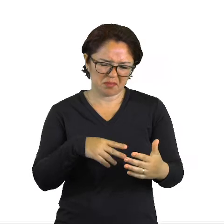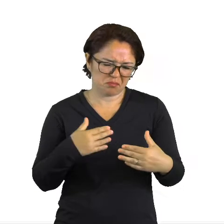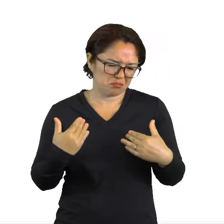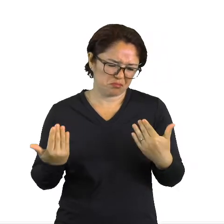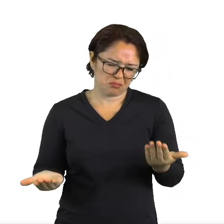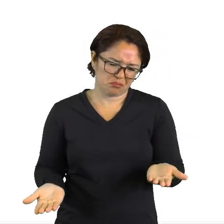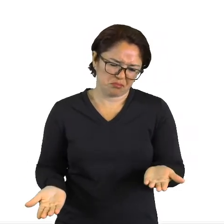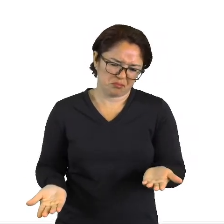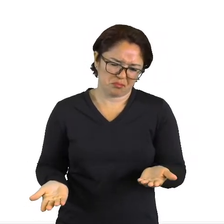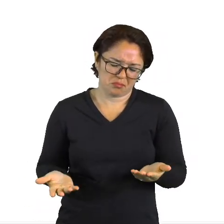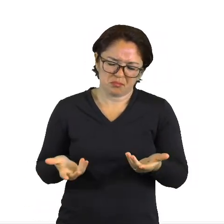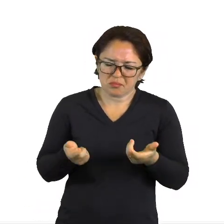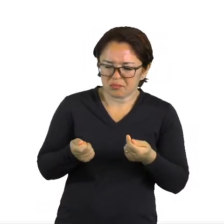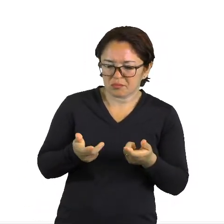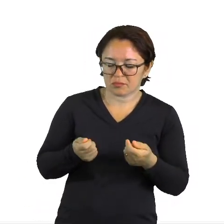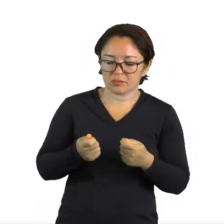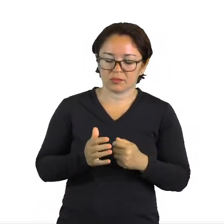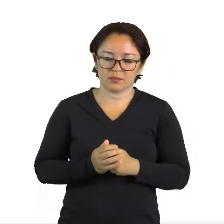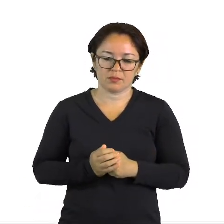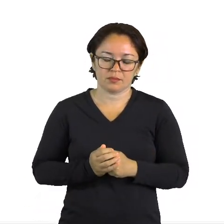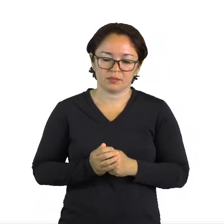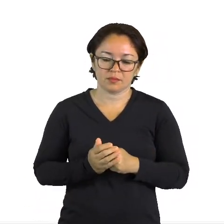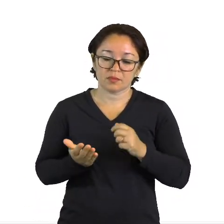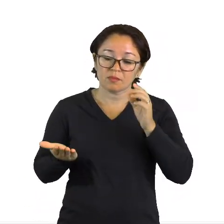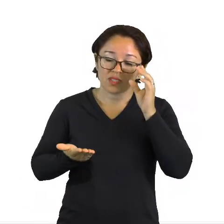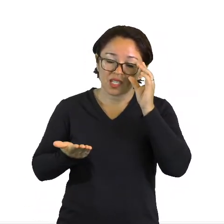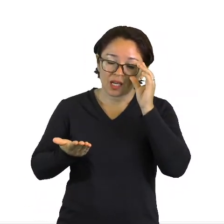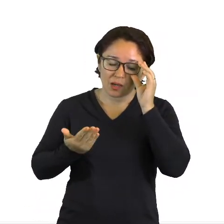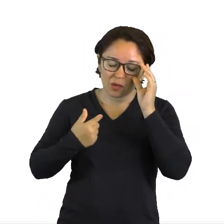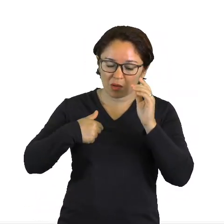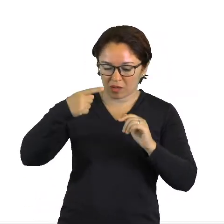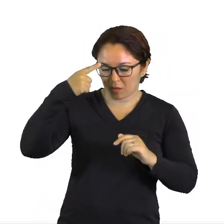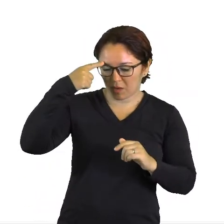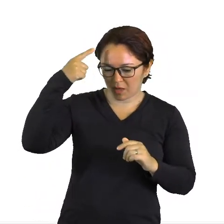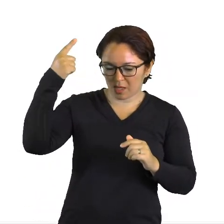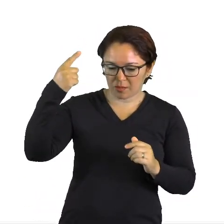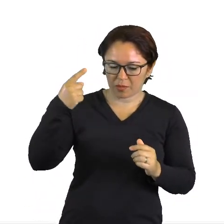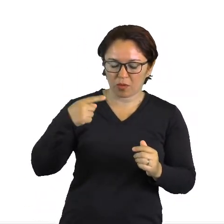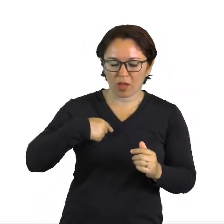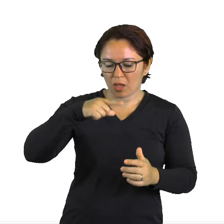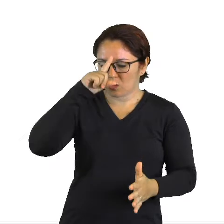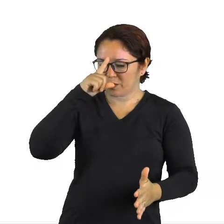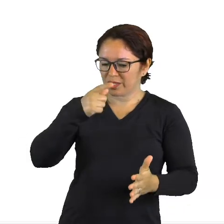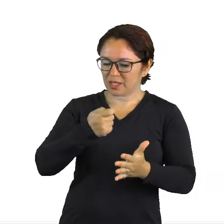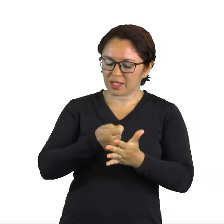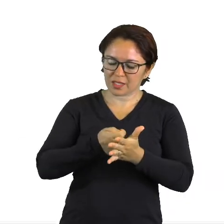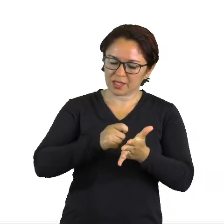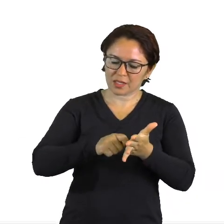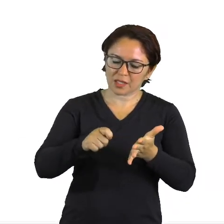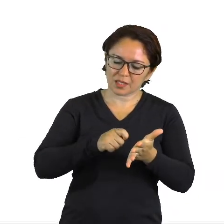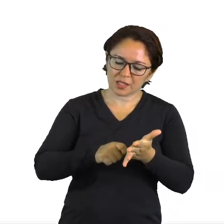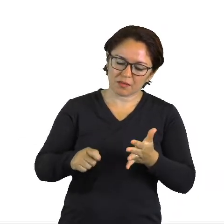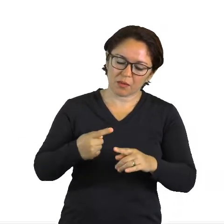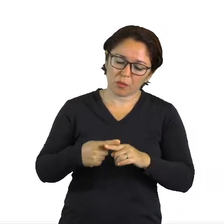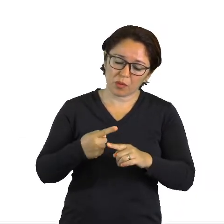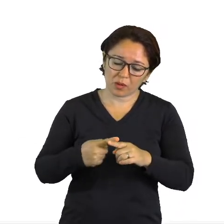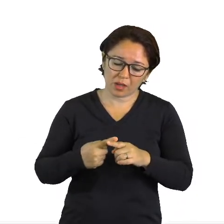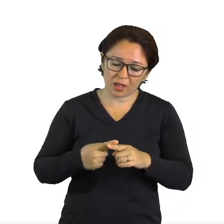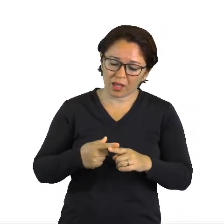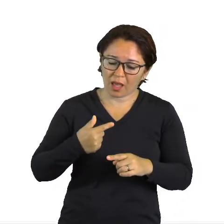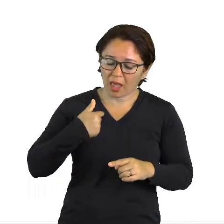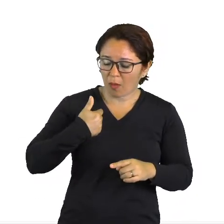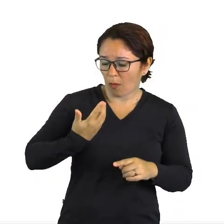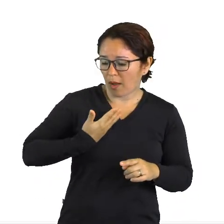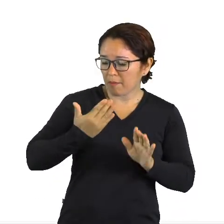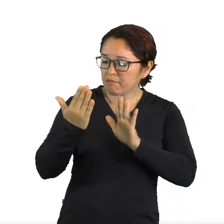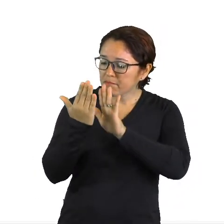Agora, voltei ao ponto que me levou a escrever um diário. Não tenho um amigo. Talvez seja minha